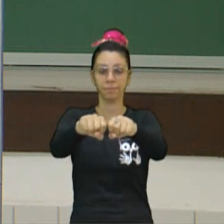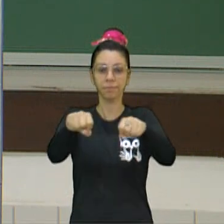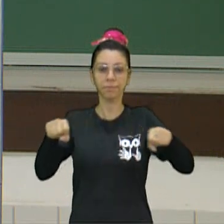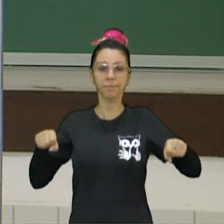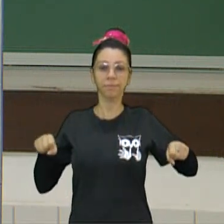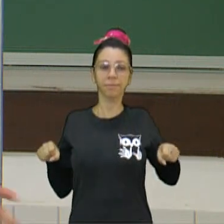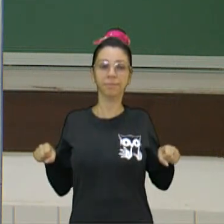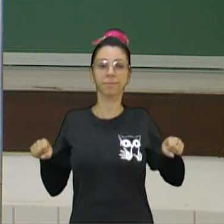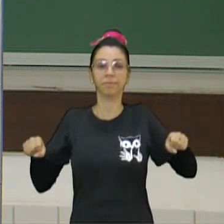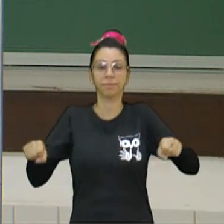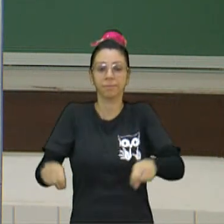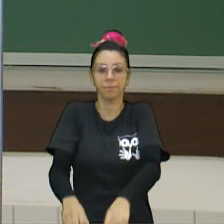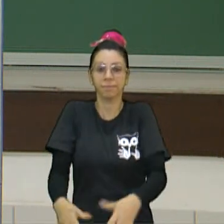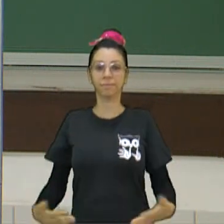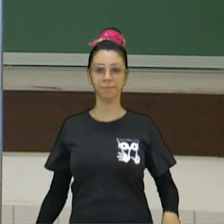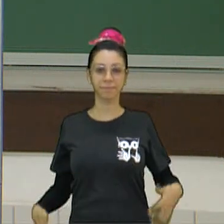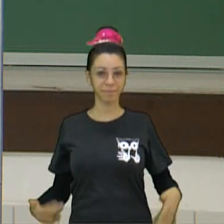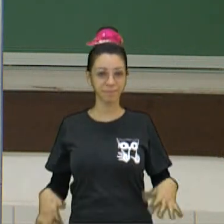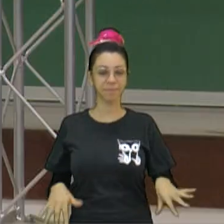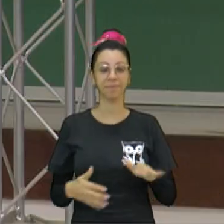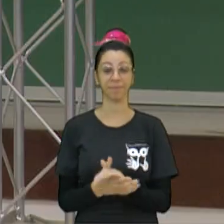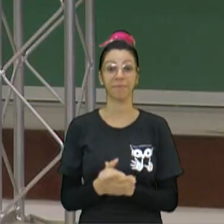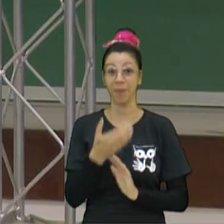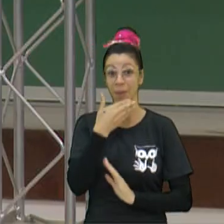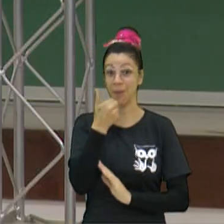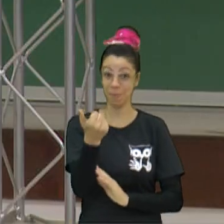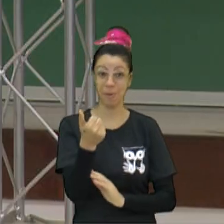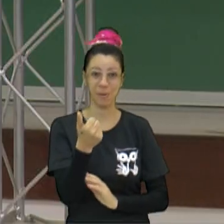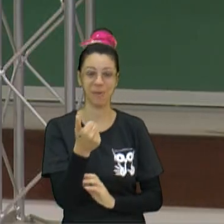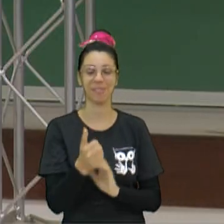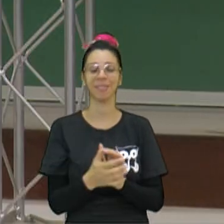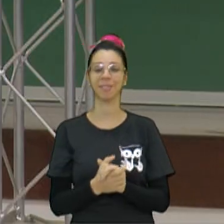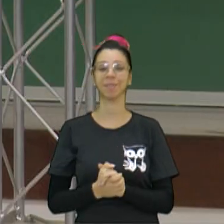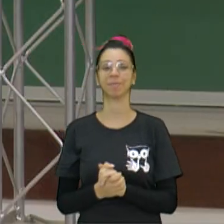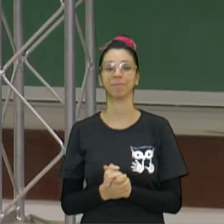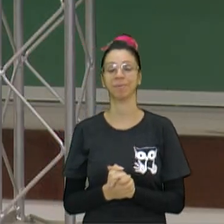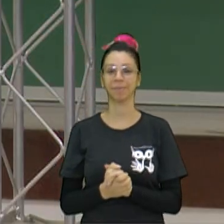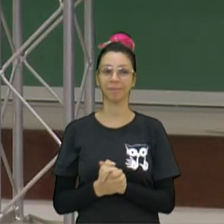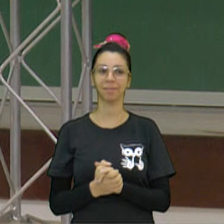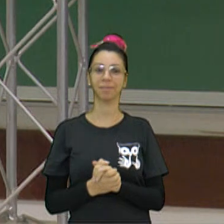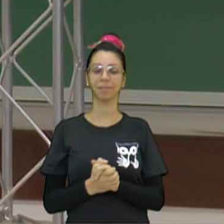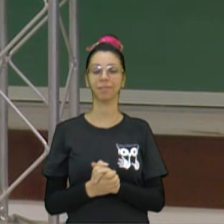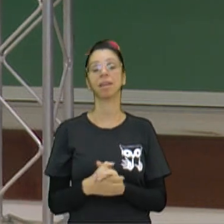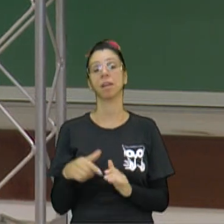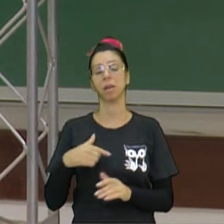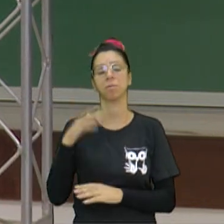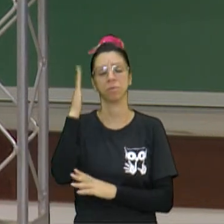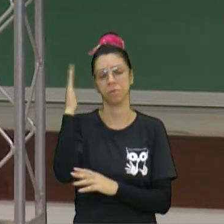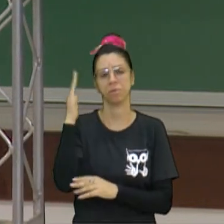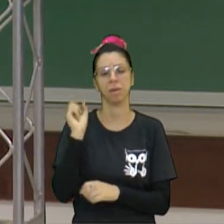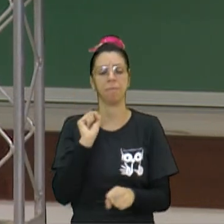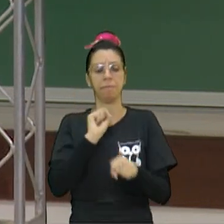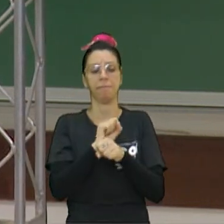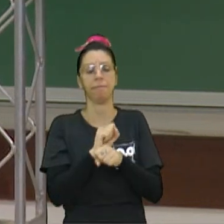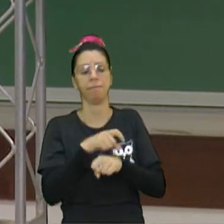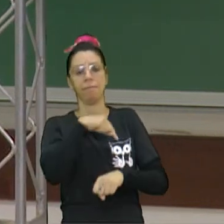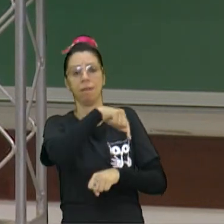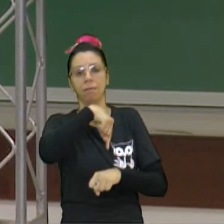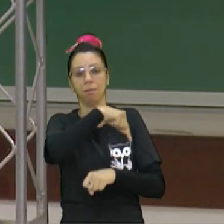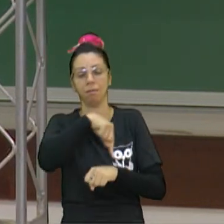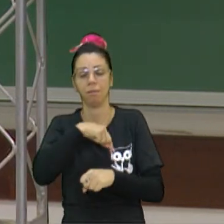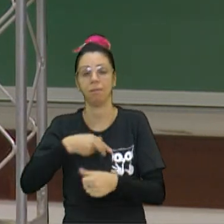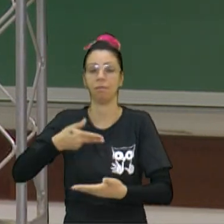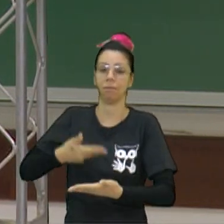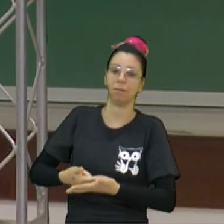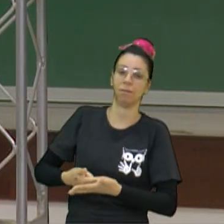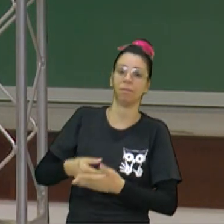Isso, solta lá, relaxa, já dá uma melhorada bastante, né? Sei que a gente acaba ficando bastante tempo parado, né? Muito tempo deitado,